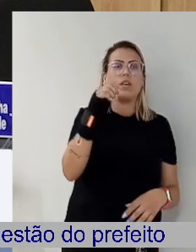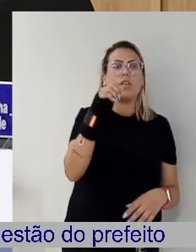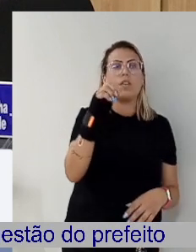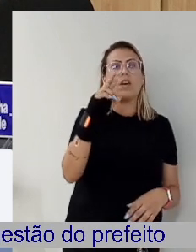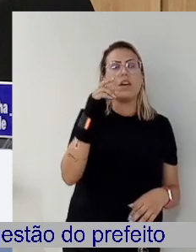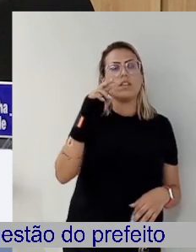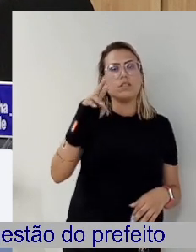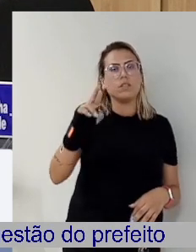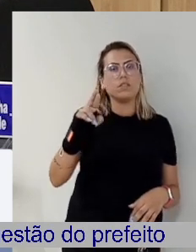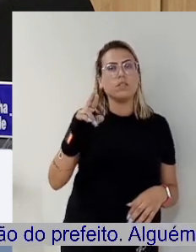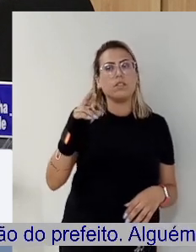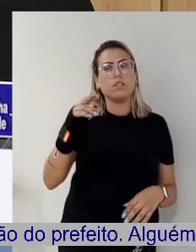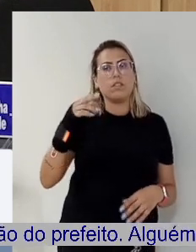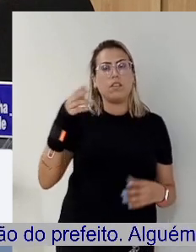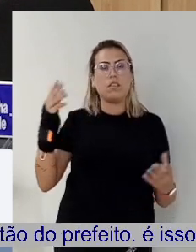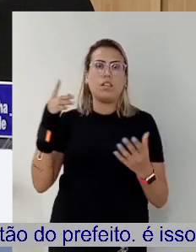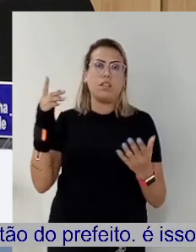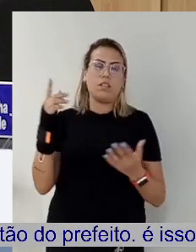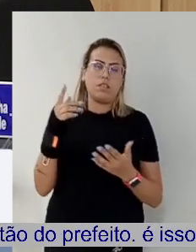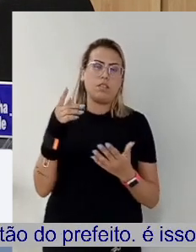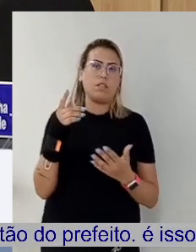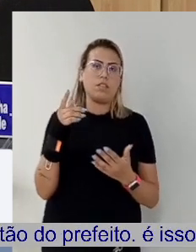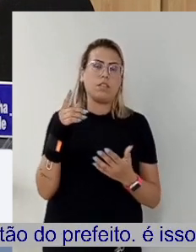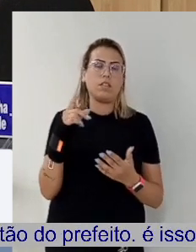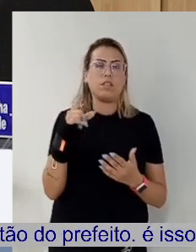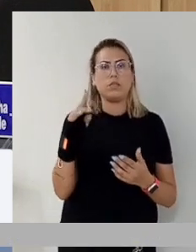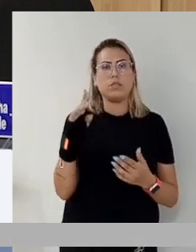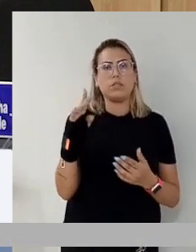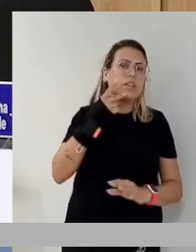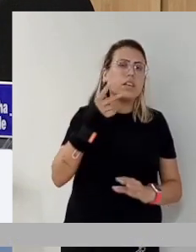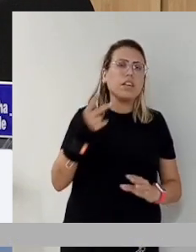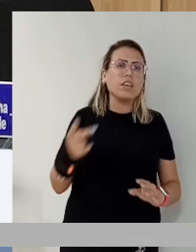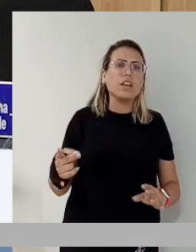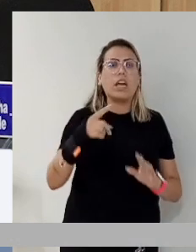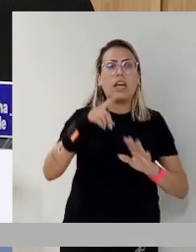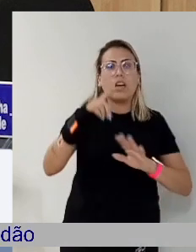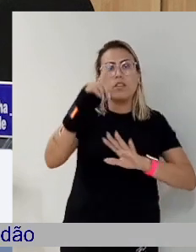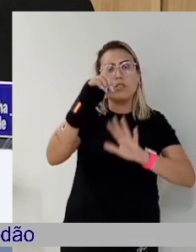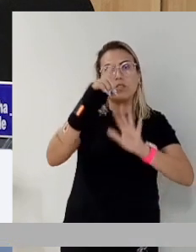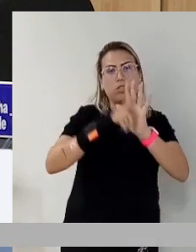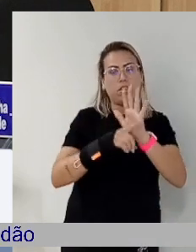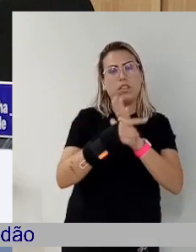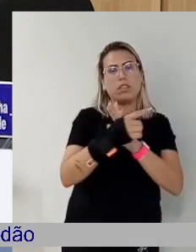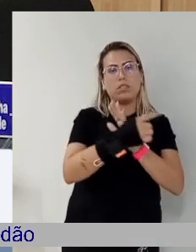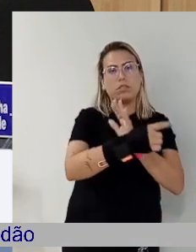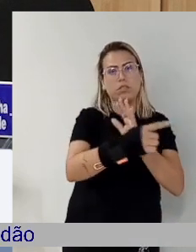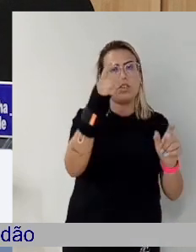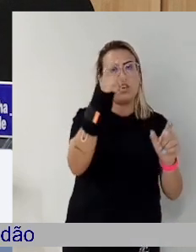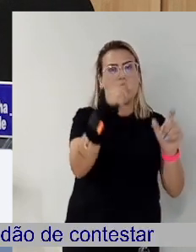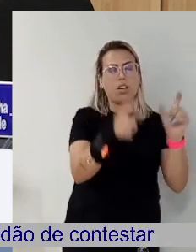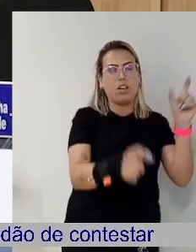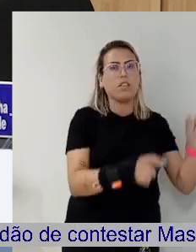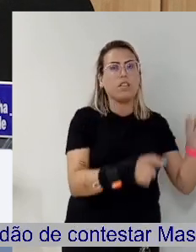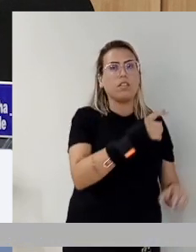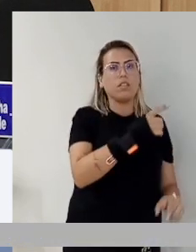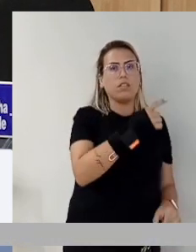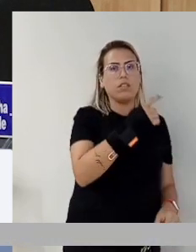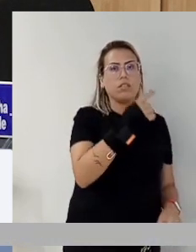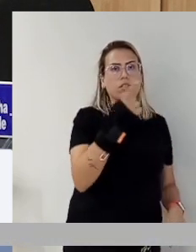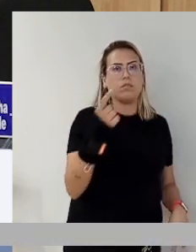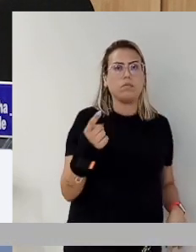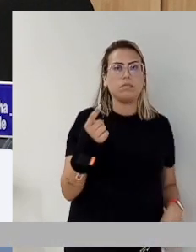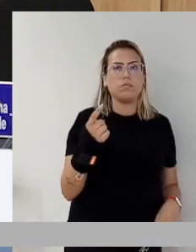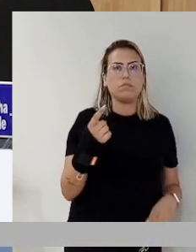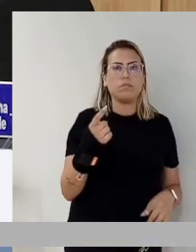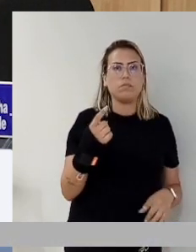Lucio alguém contesta isso pode contestar porque é o direito do cidadão de contestar Mas vamos para os